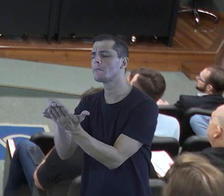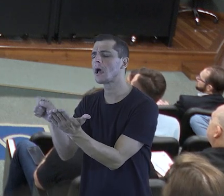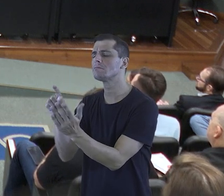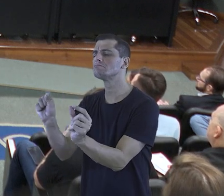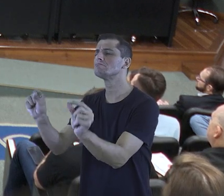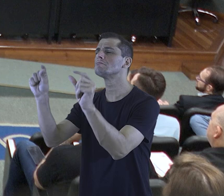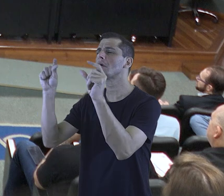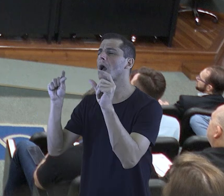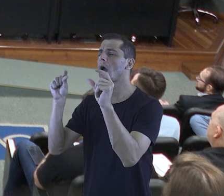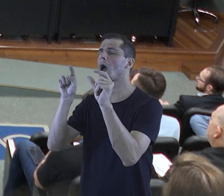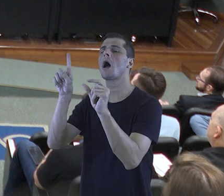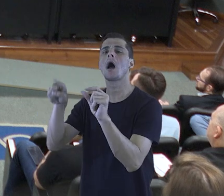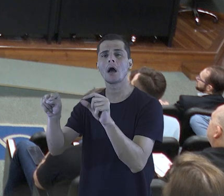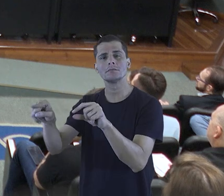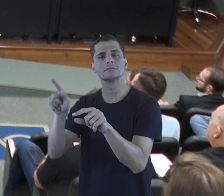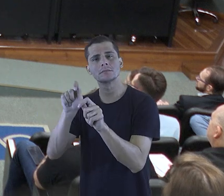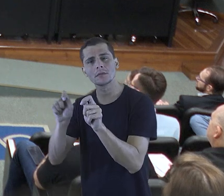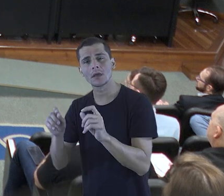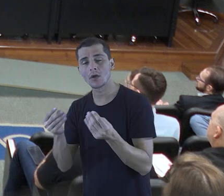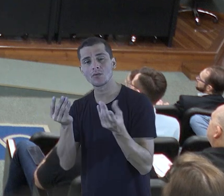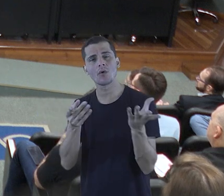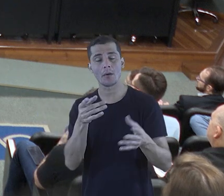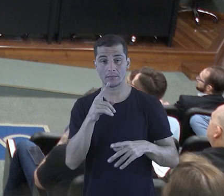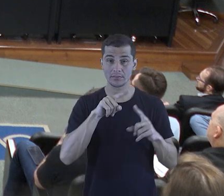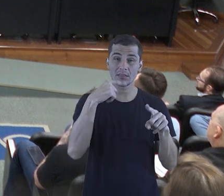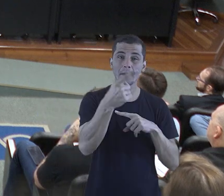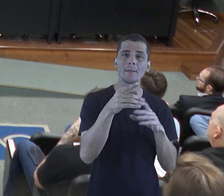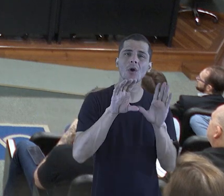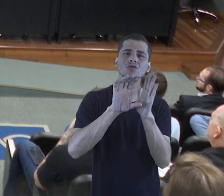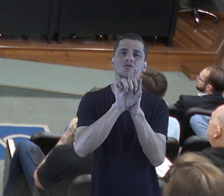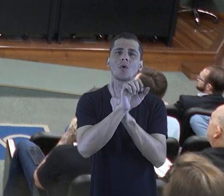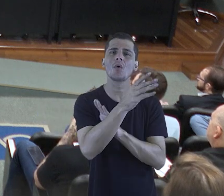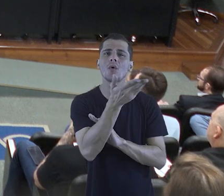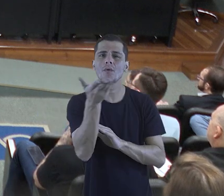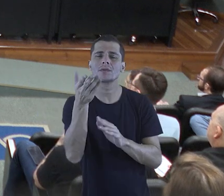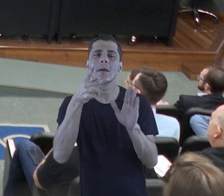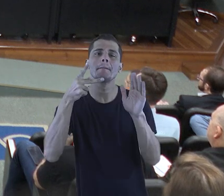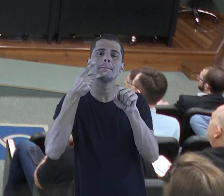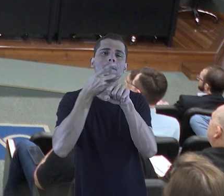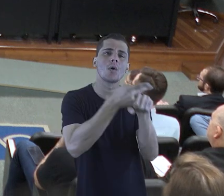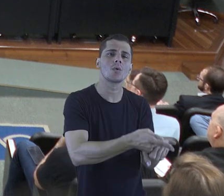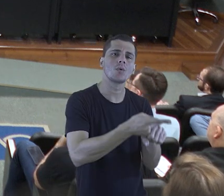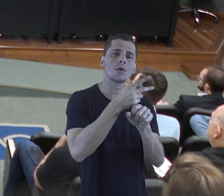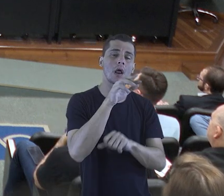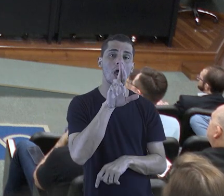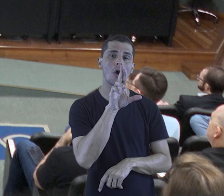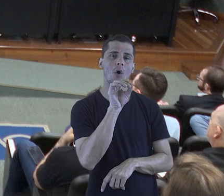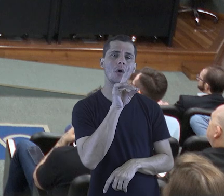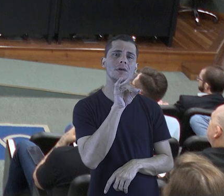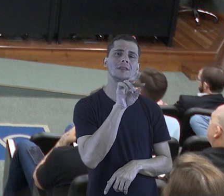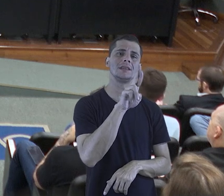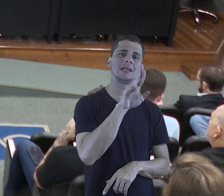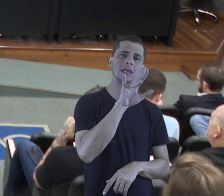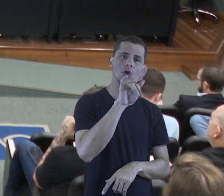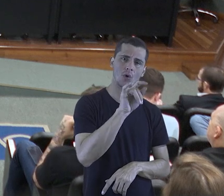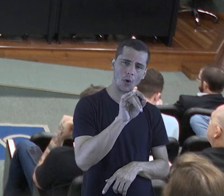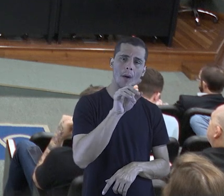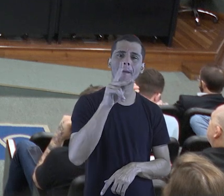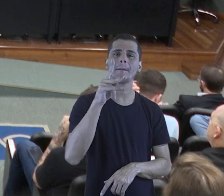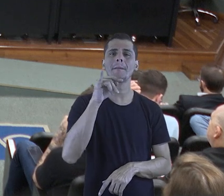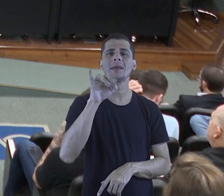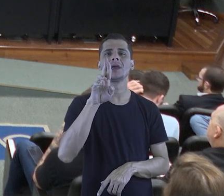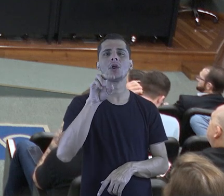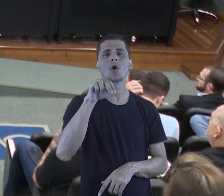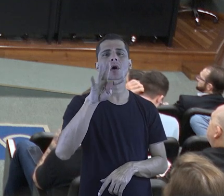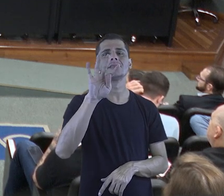grifando o contrato administrativo, não tem sentido. Sobre tudo isso que eu estou falando, depois vocês botam lá no Google,